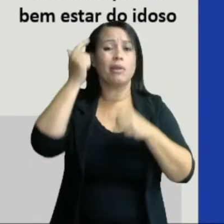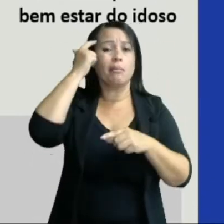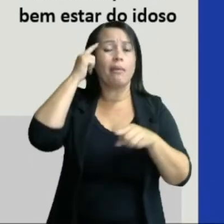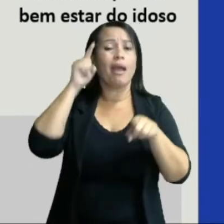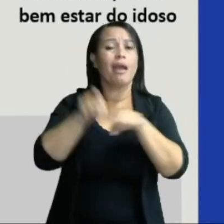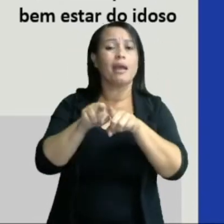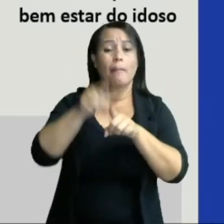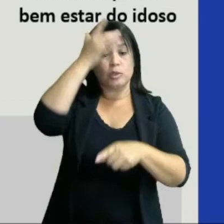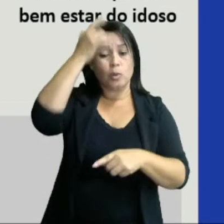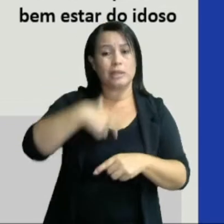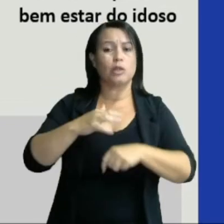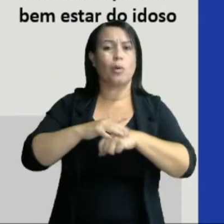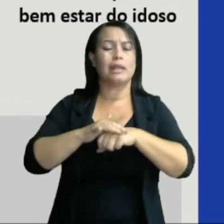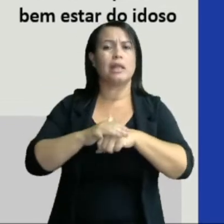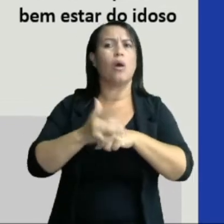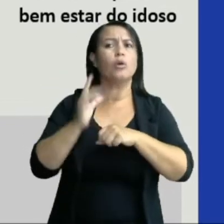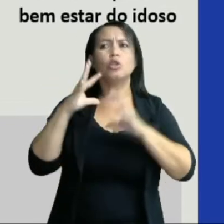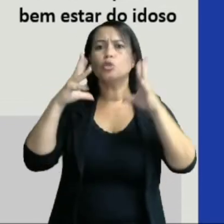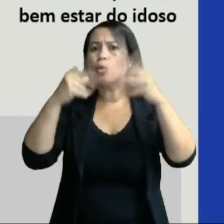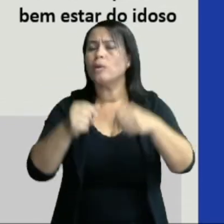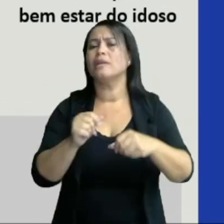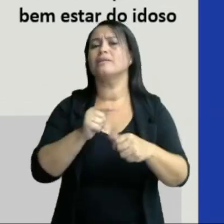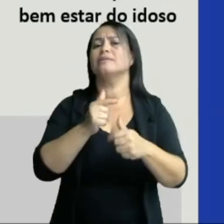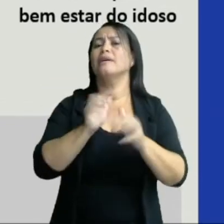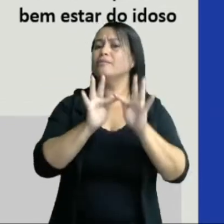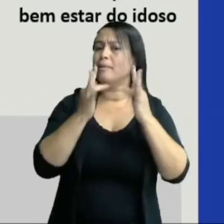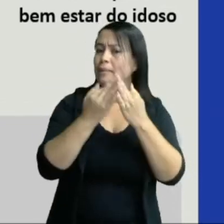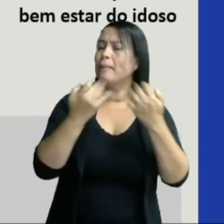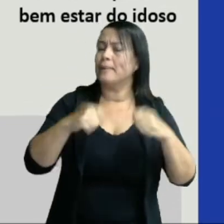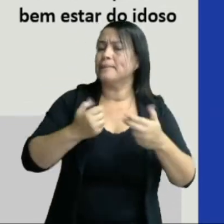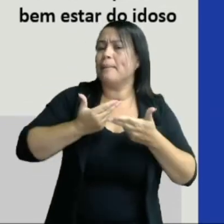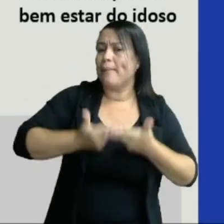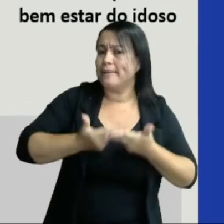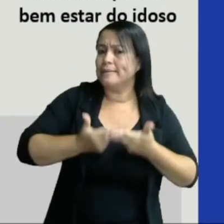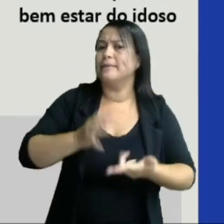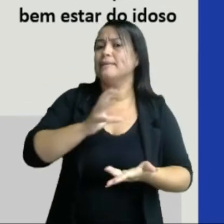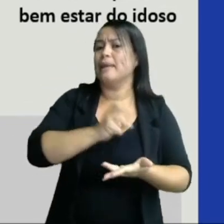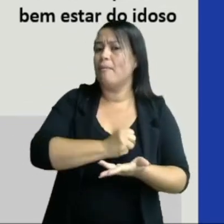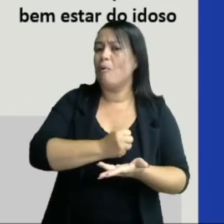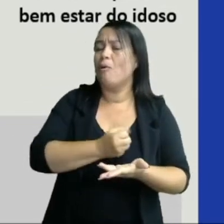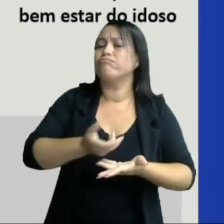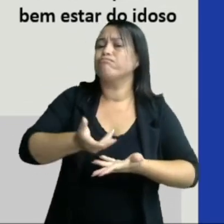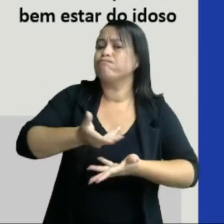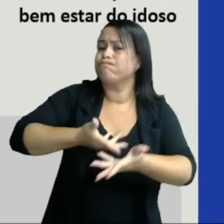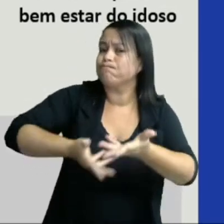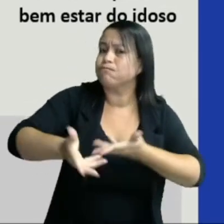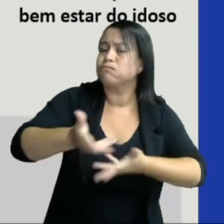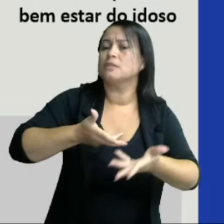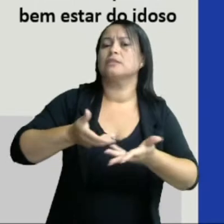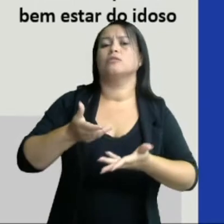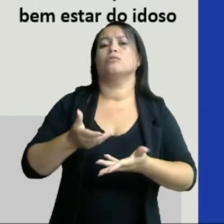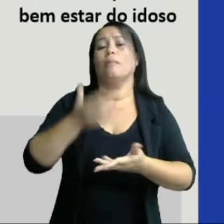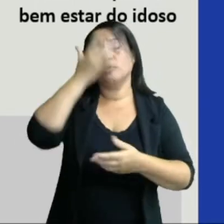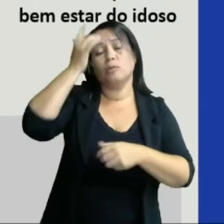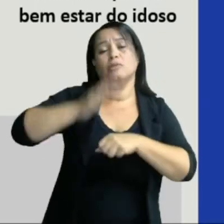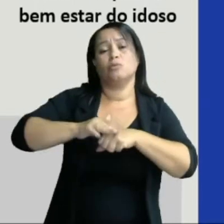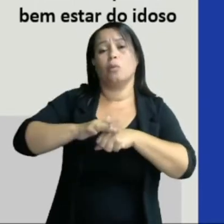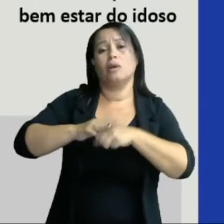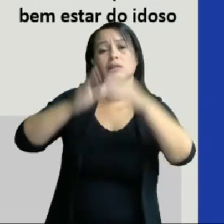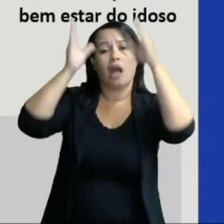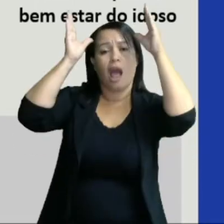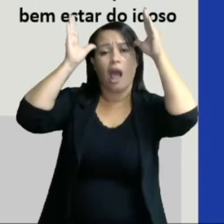toda a família precisa ter bastante paciência, bastante amor por essa pessoa acometida com a doença do Alzheimer. E esse